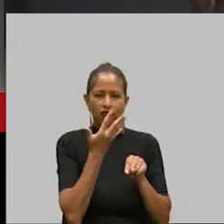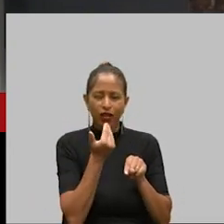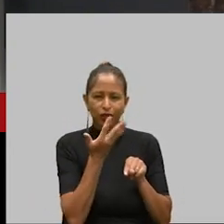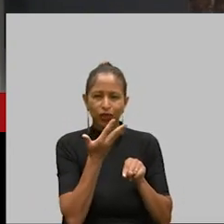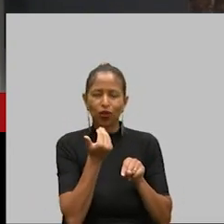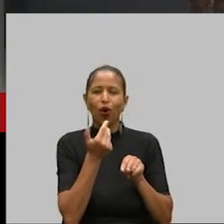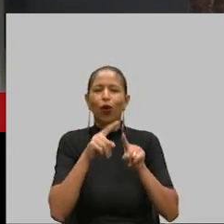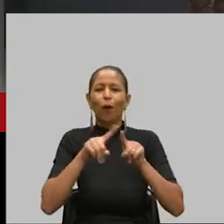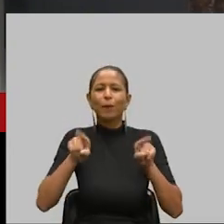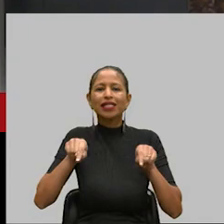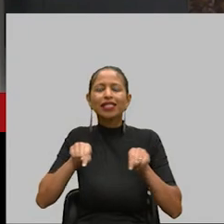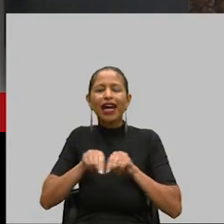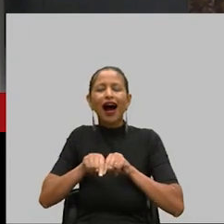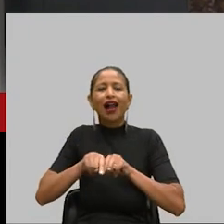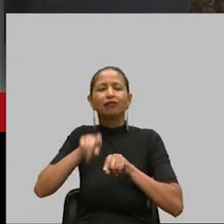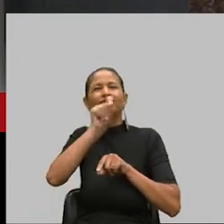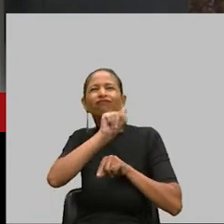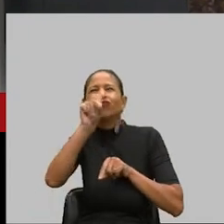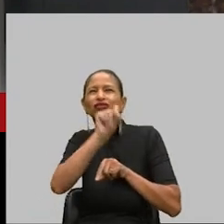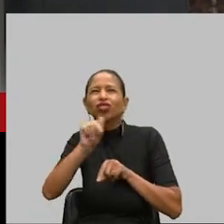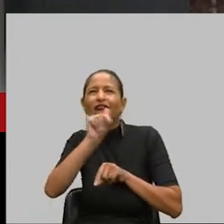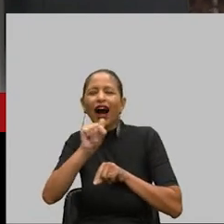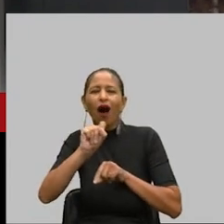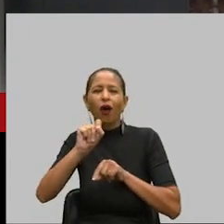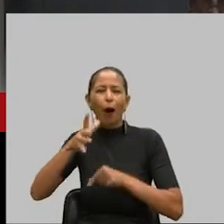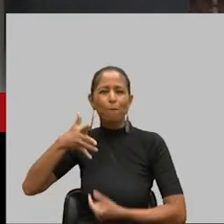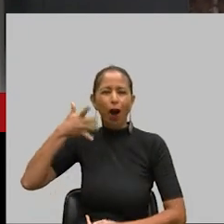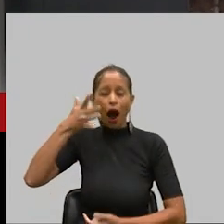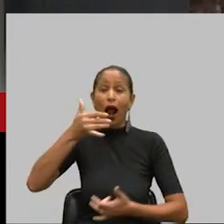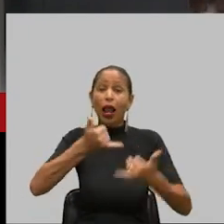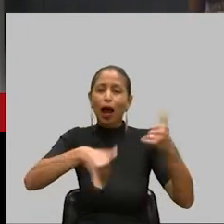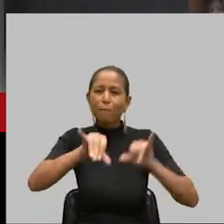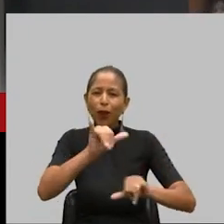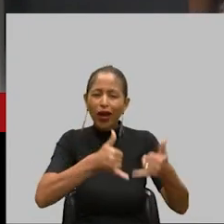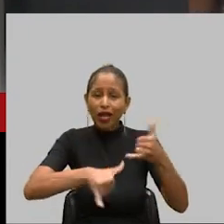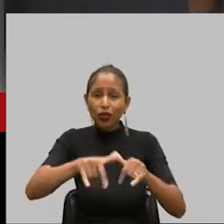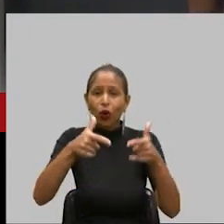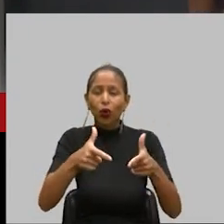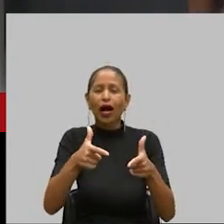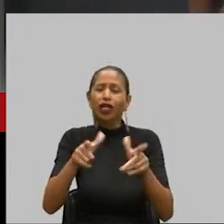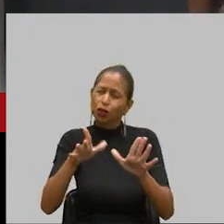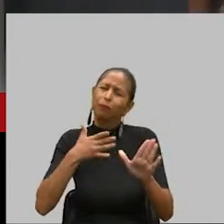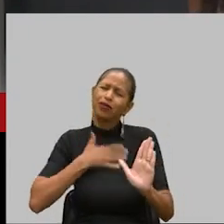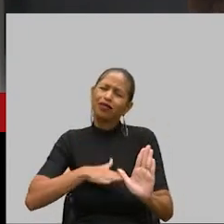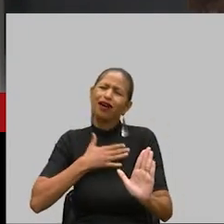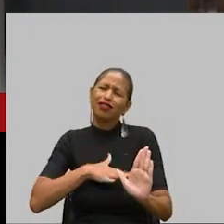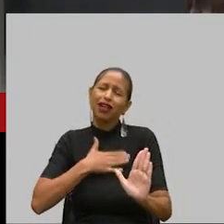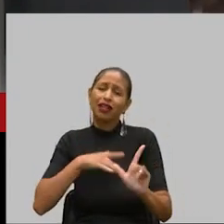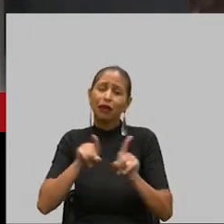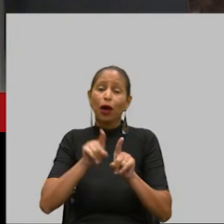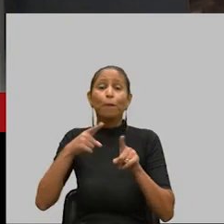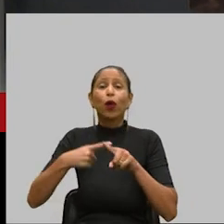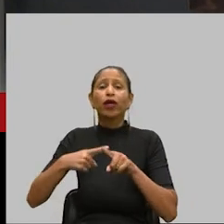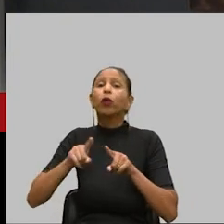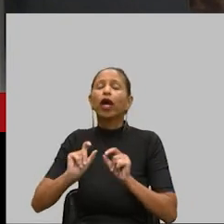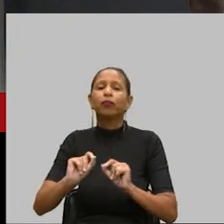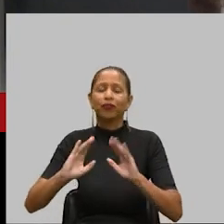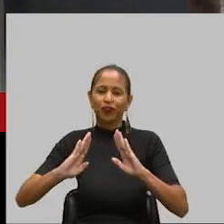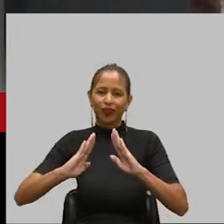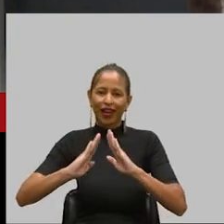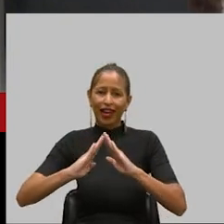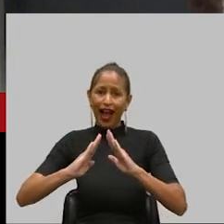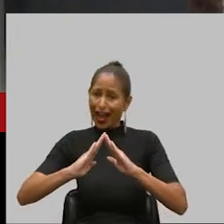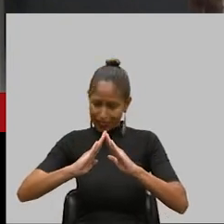uma sala de aula ao laboratório ao espaço de lazer pois ali a casa é também uma